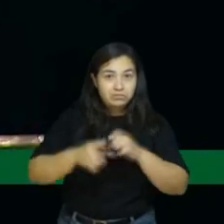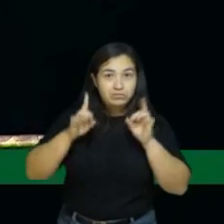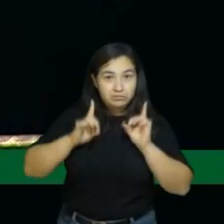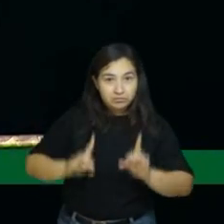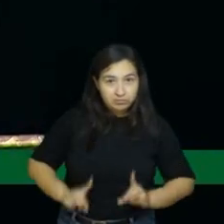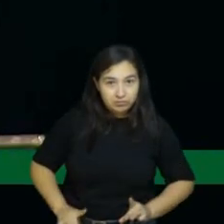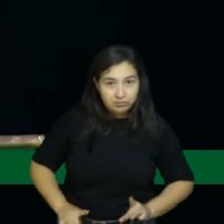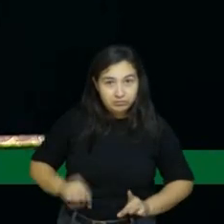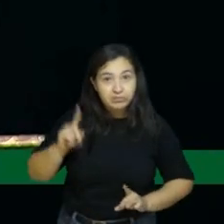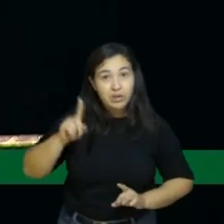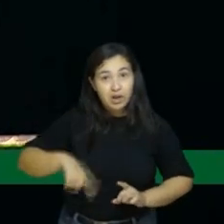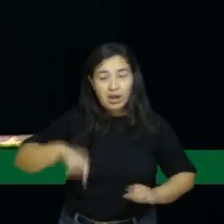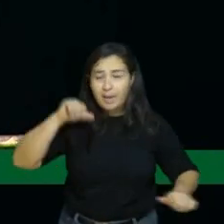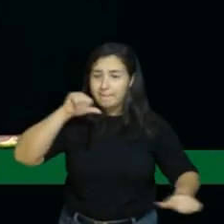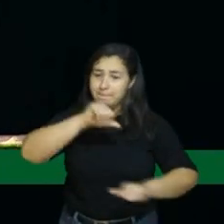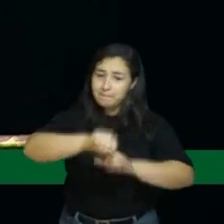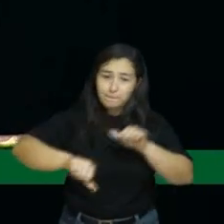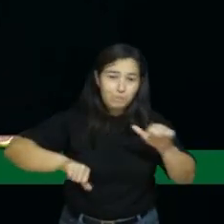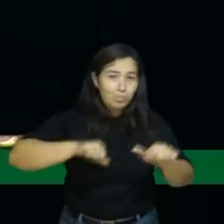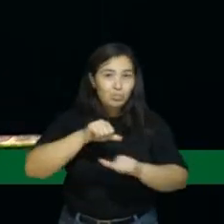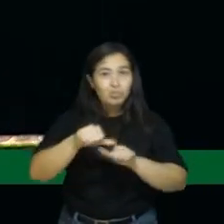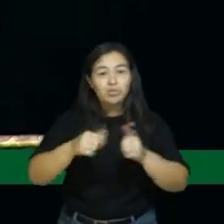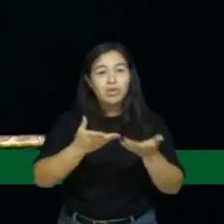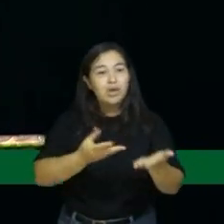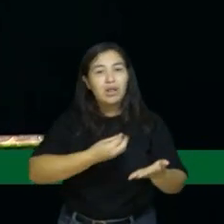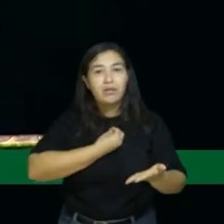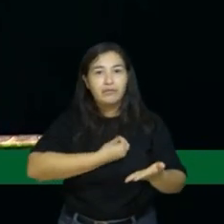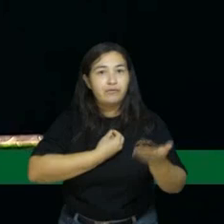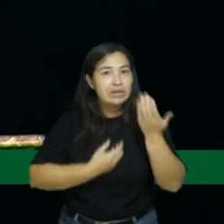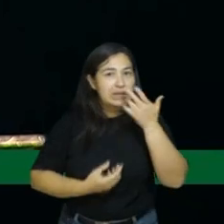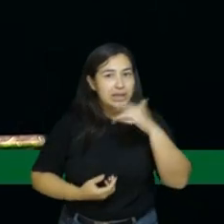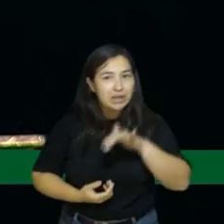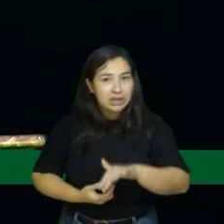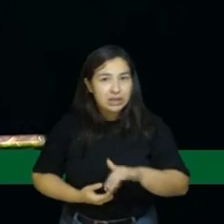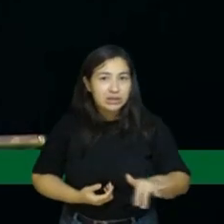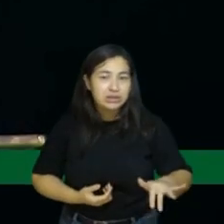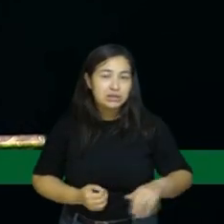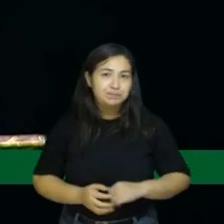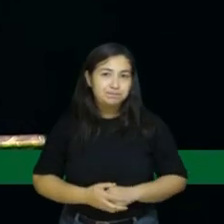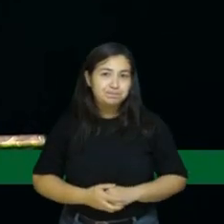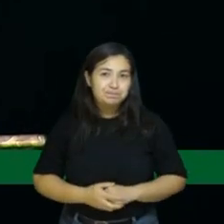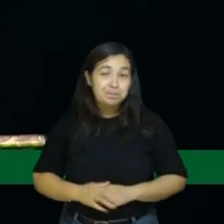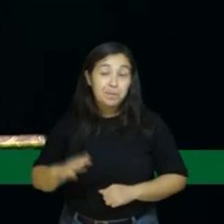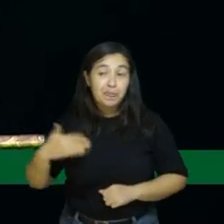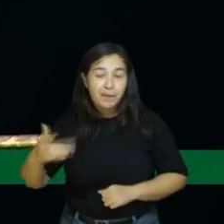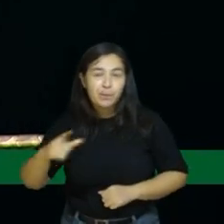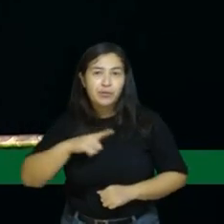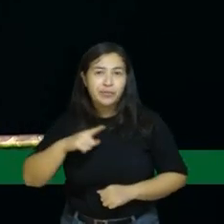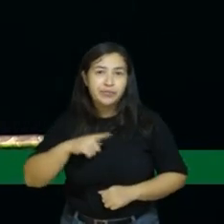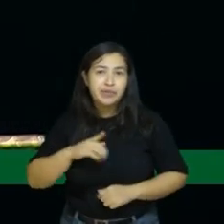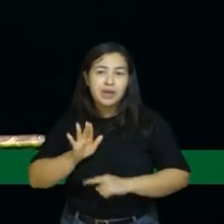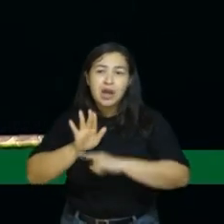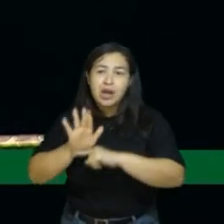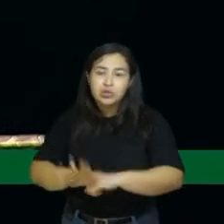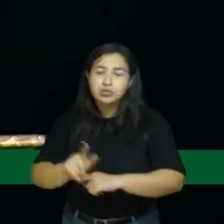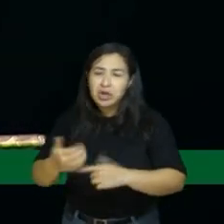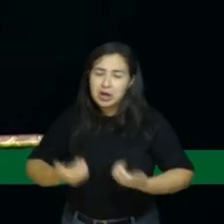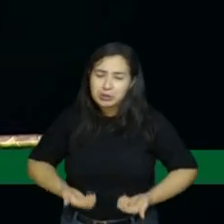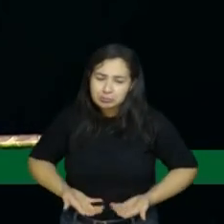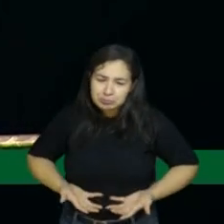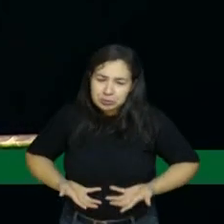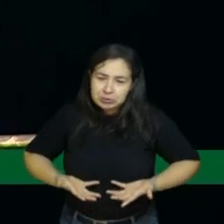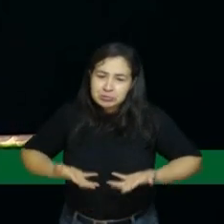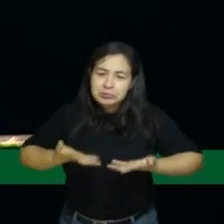de transformação das nossas crianças. Depois do Para Desporto, trabalhando a autoestima, a independência, vem